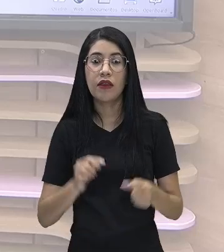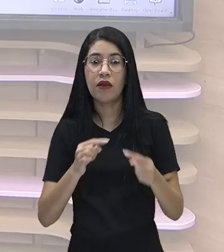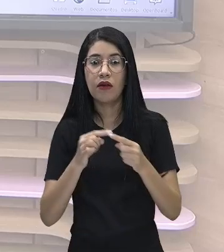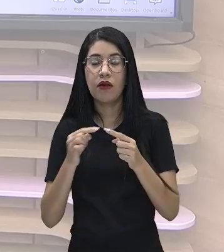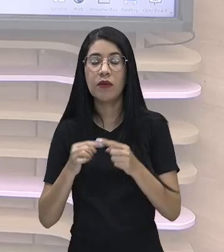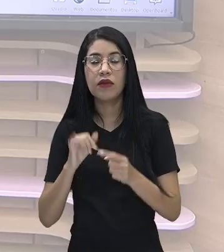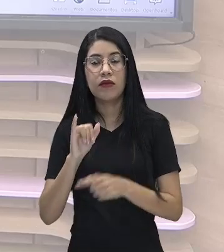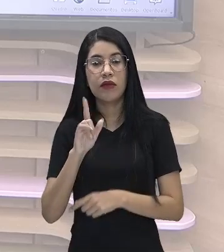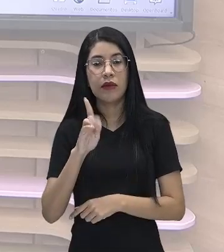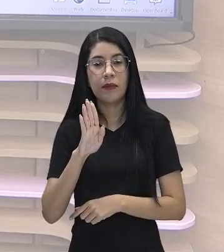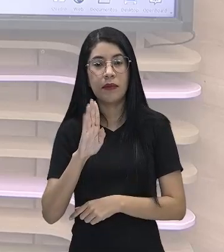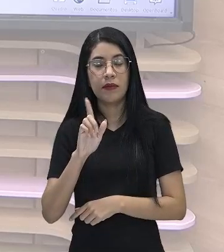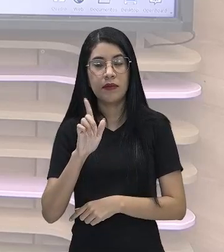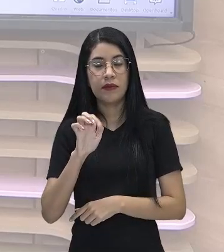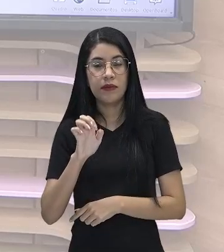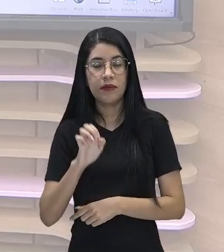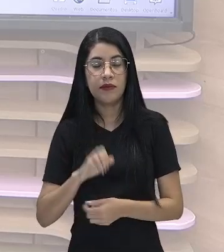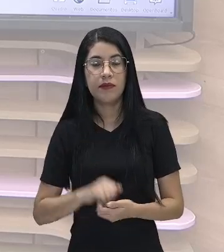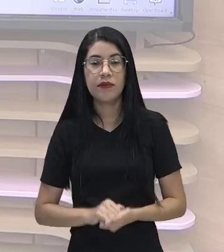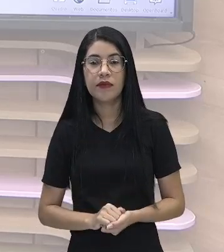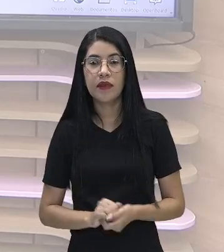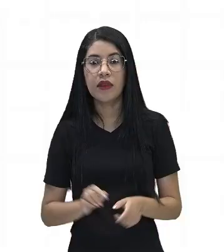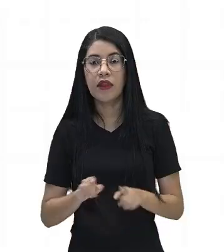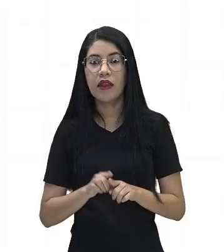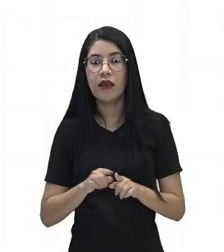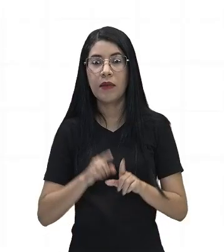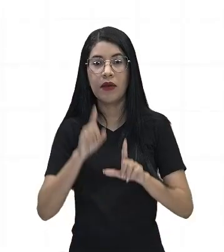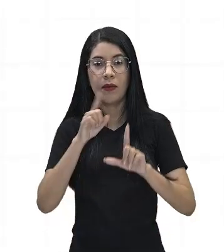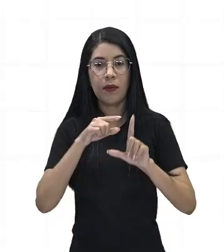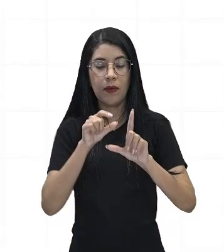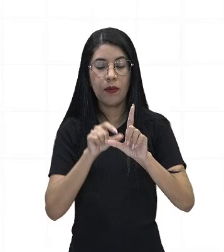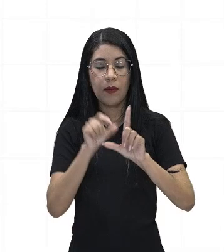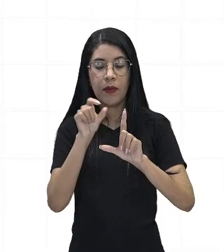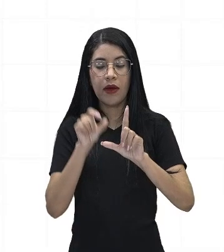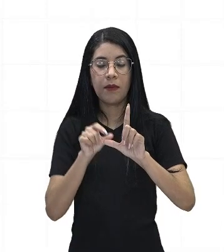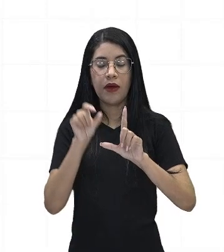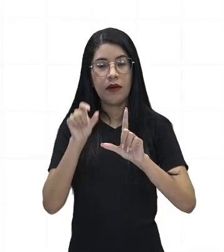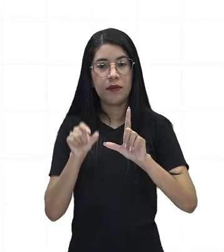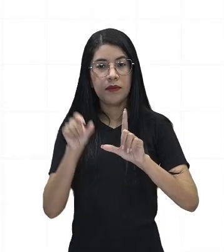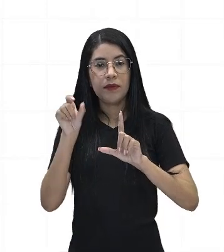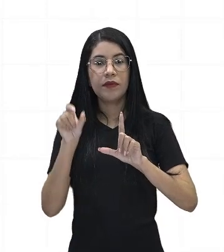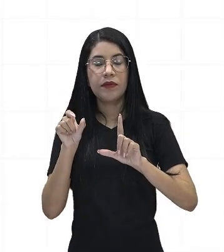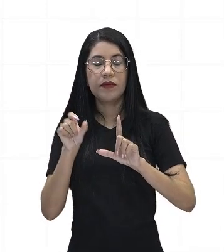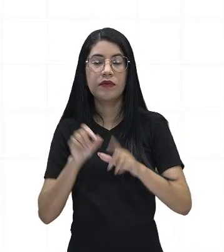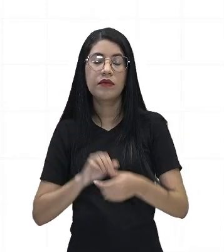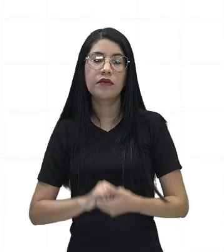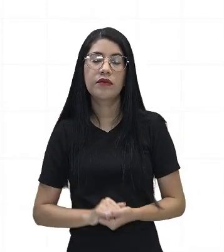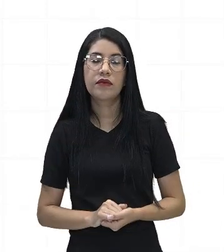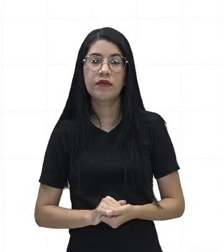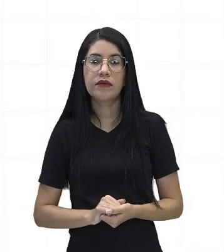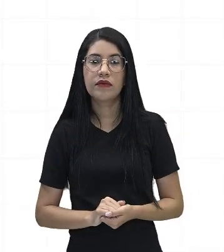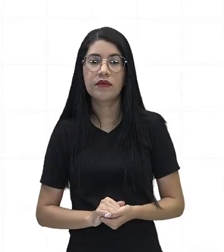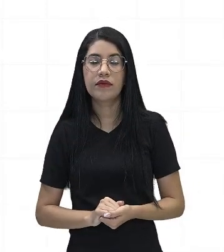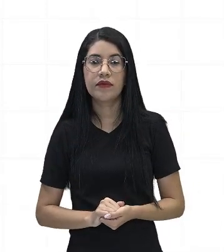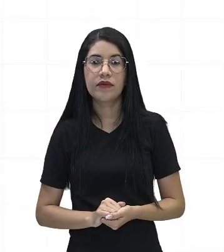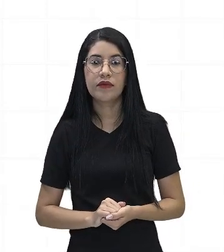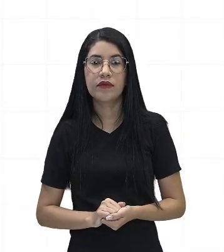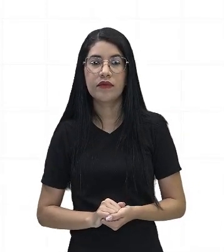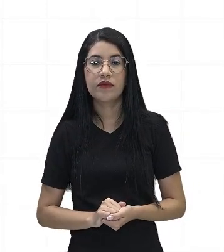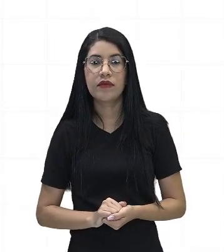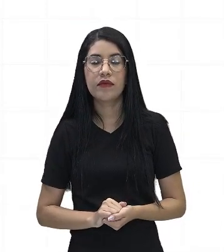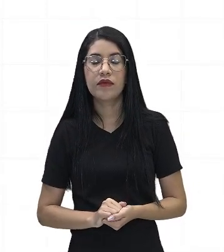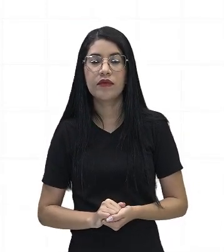o IBGE. E aí nós temos o gráfico de colunas, falando novamente aí sobre o gráfico de